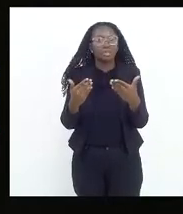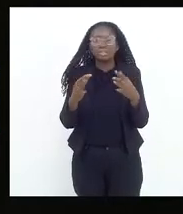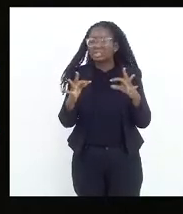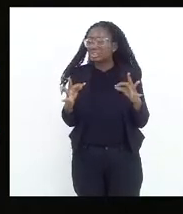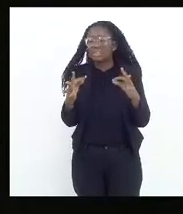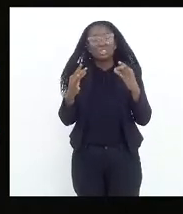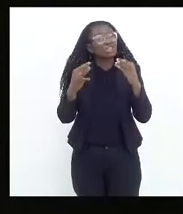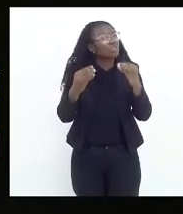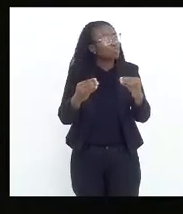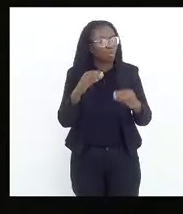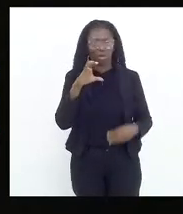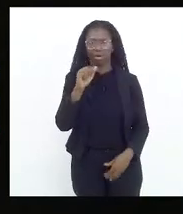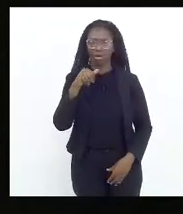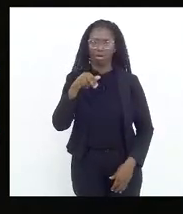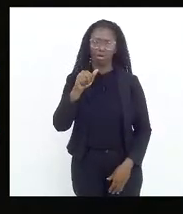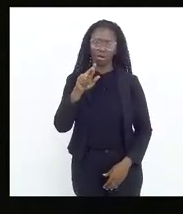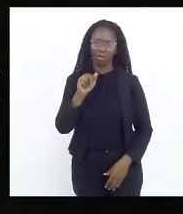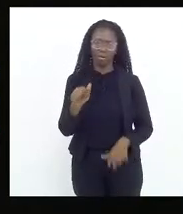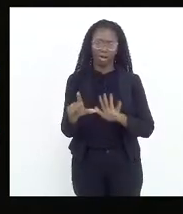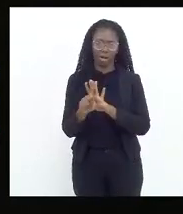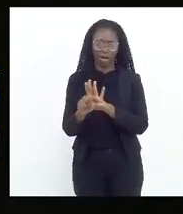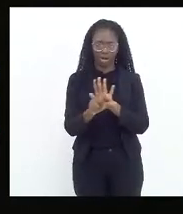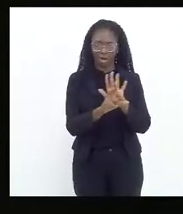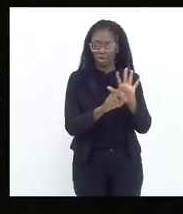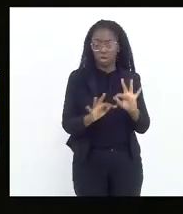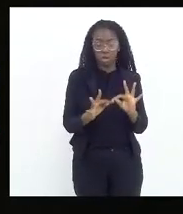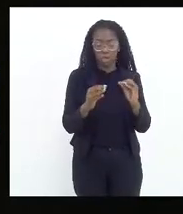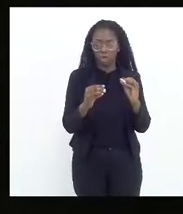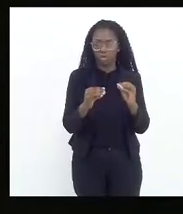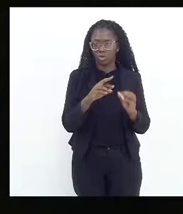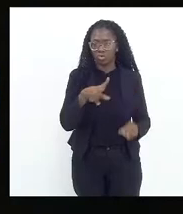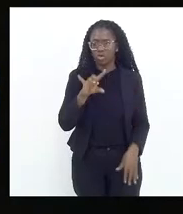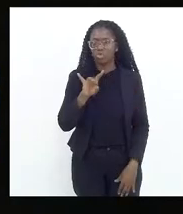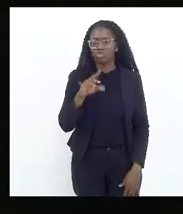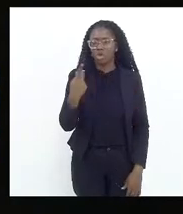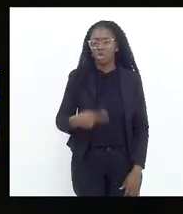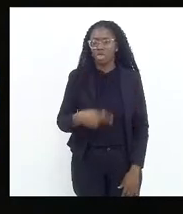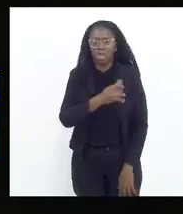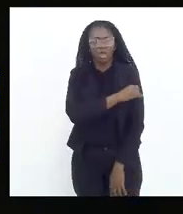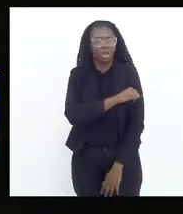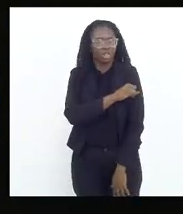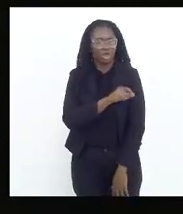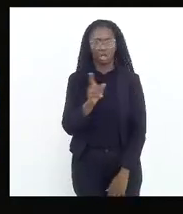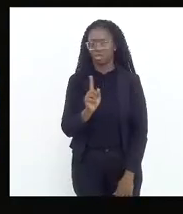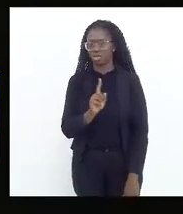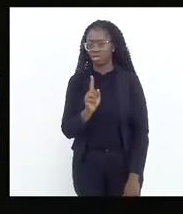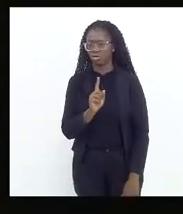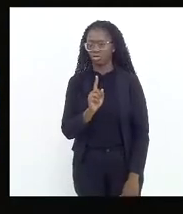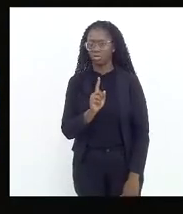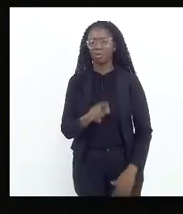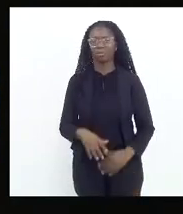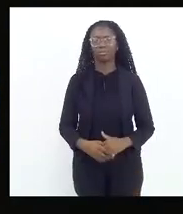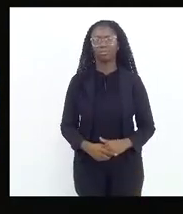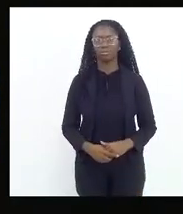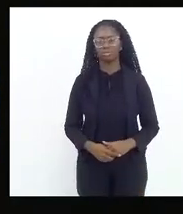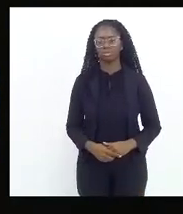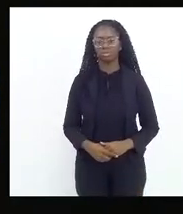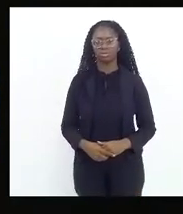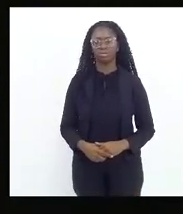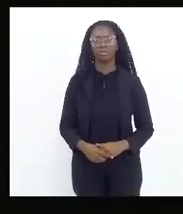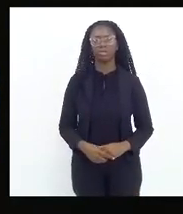as câmaras legislativas. Não só aqui no Rio de Janeiro. O PL